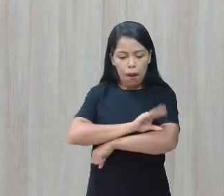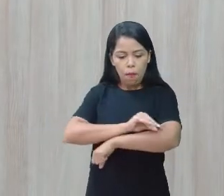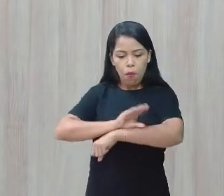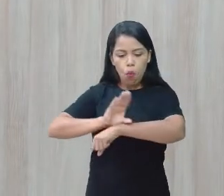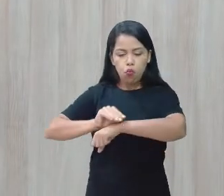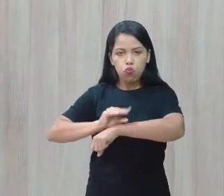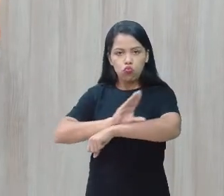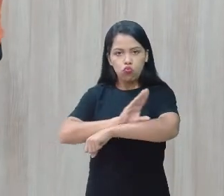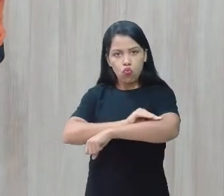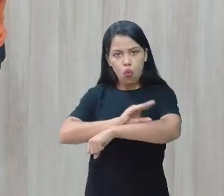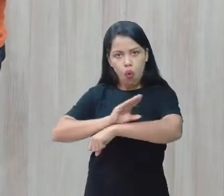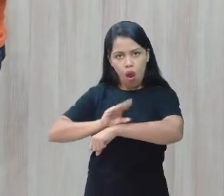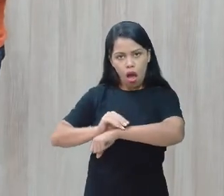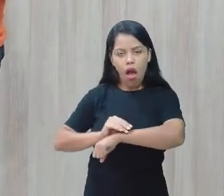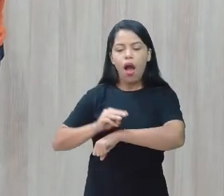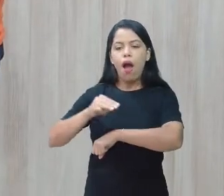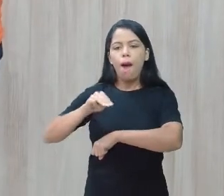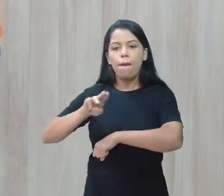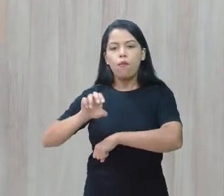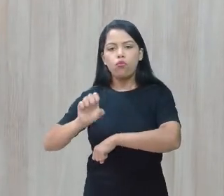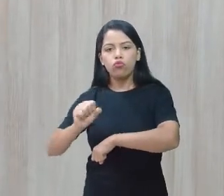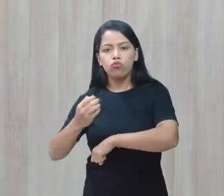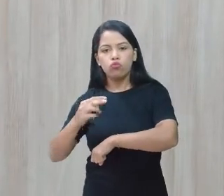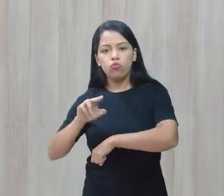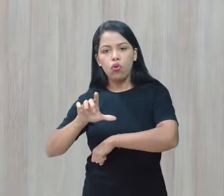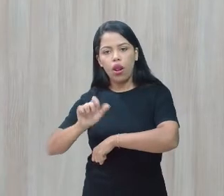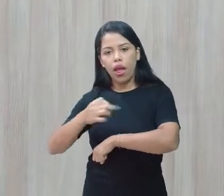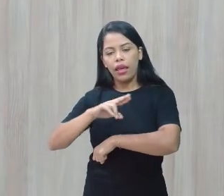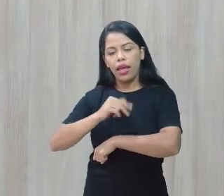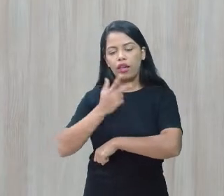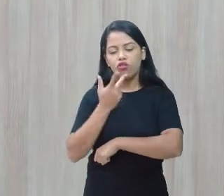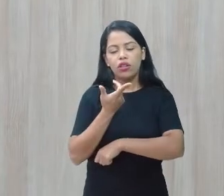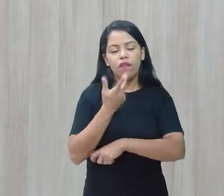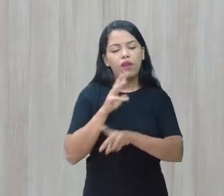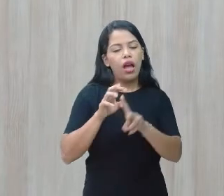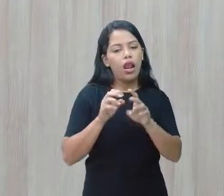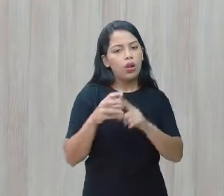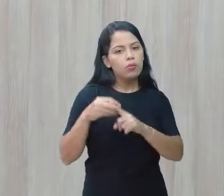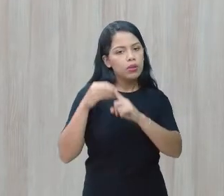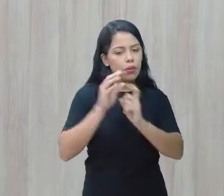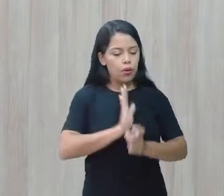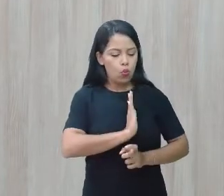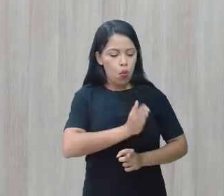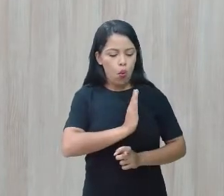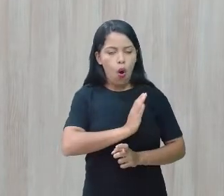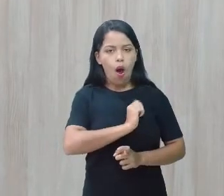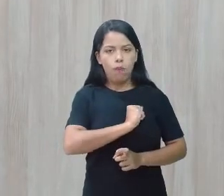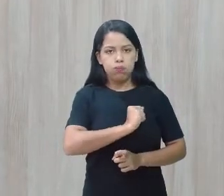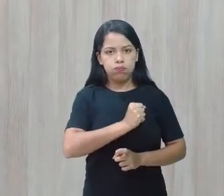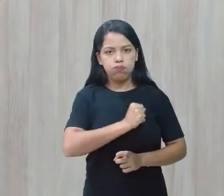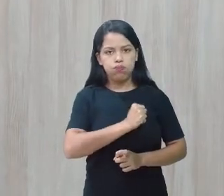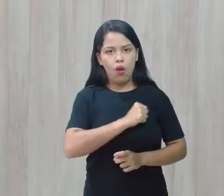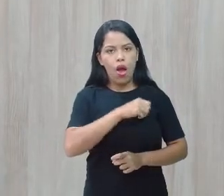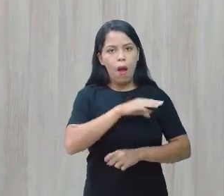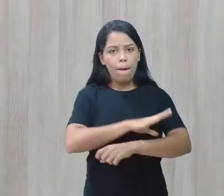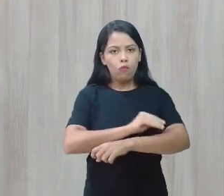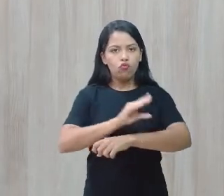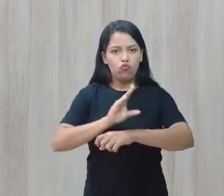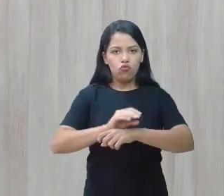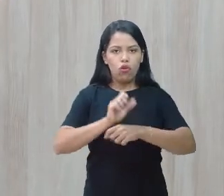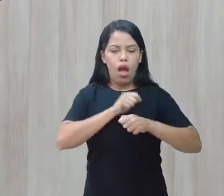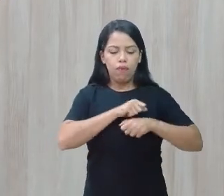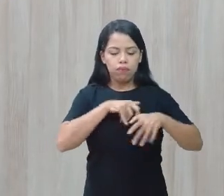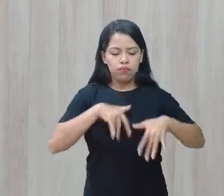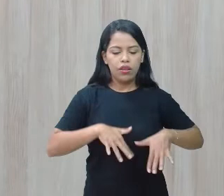estamos falando principalmente do coração, com um órgão aí muscular e o muscular cardíaco, que também